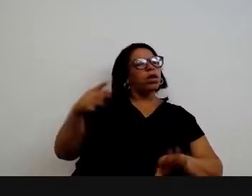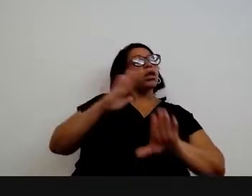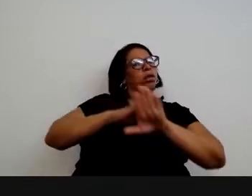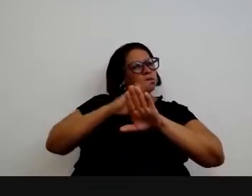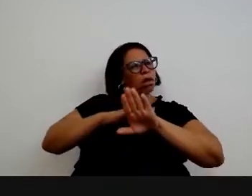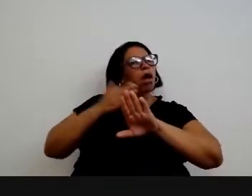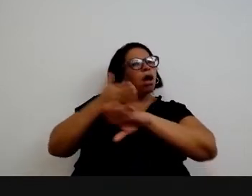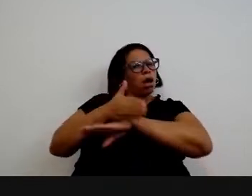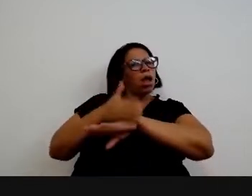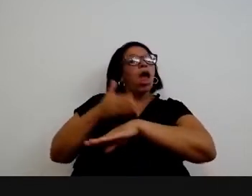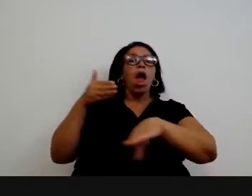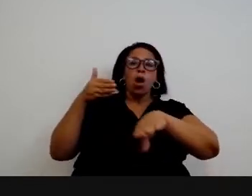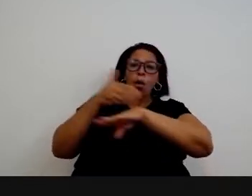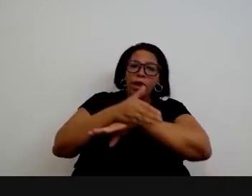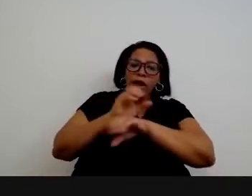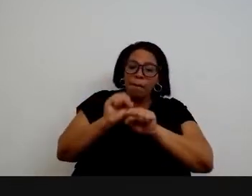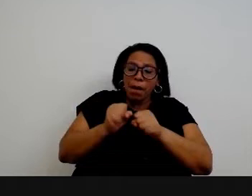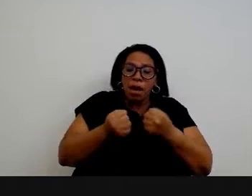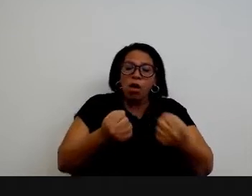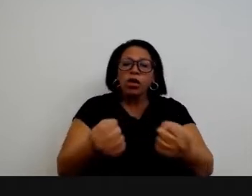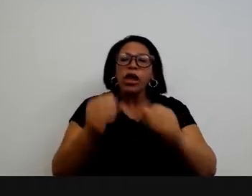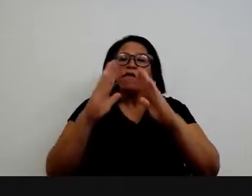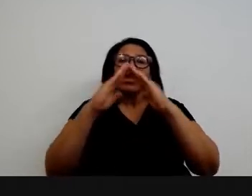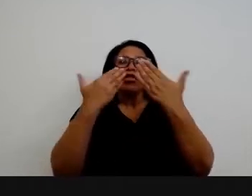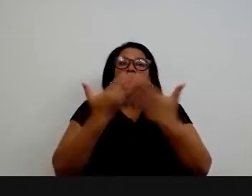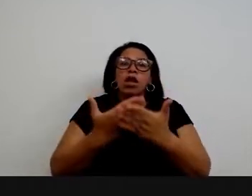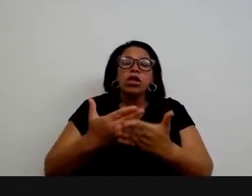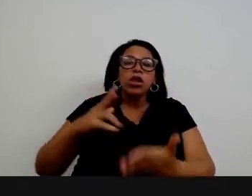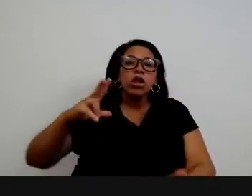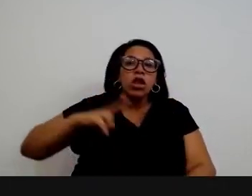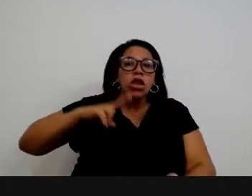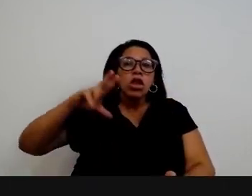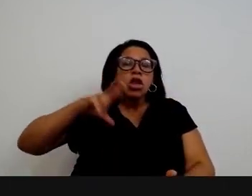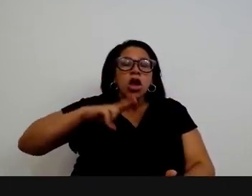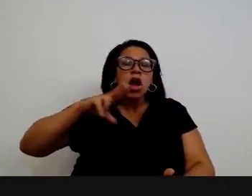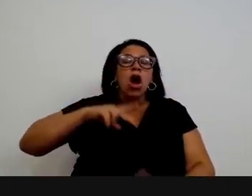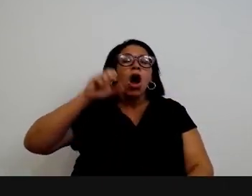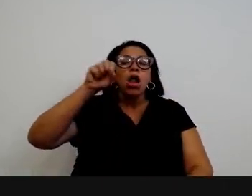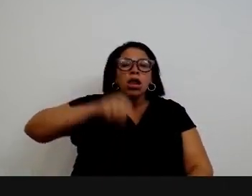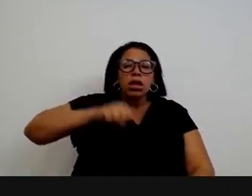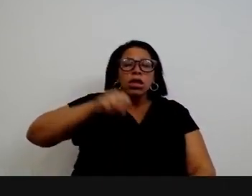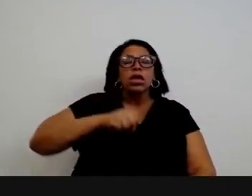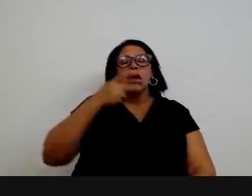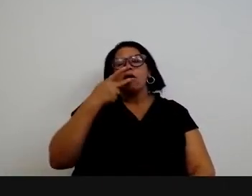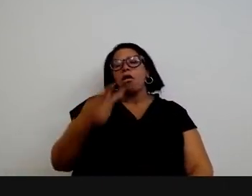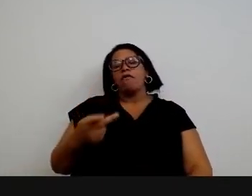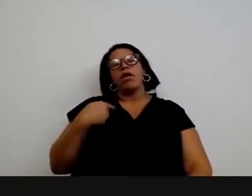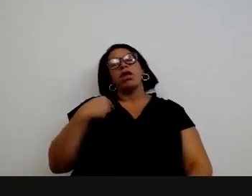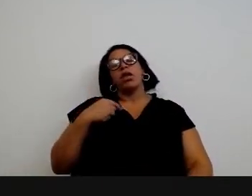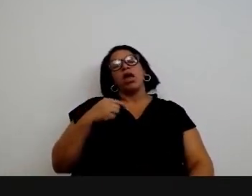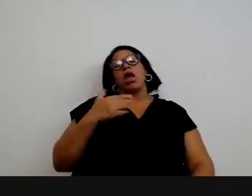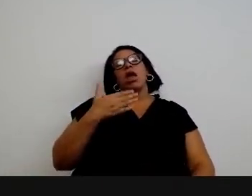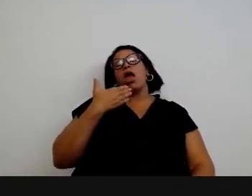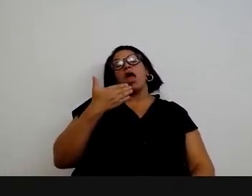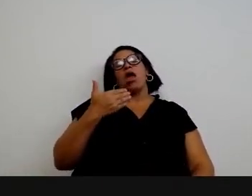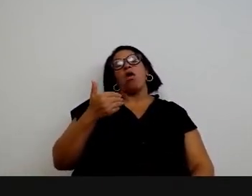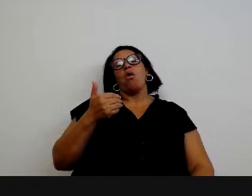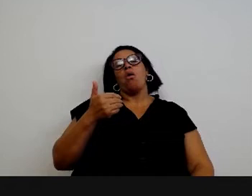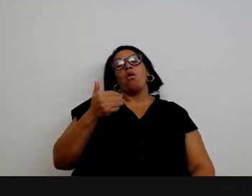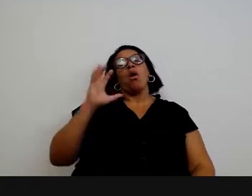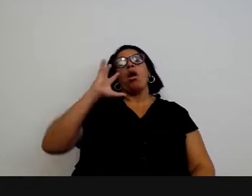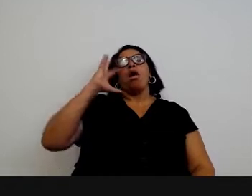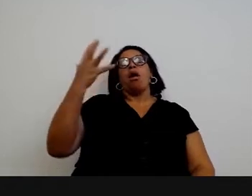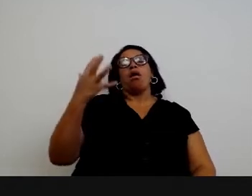dia que eu entrei ao dia que eu fui embora, particularmente defendi, não estou dizendo que eu tenha sido o agente